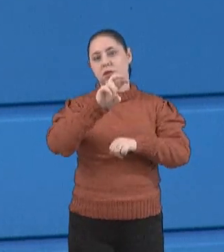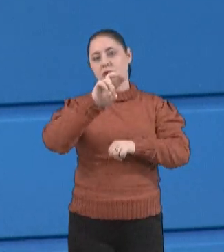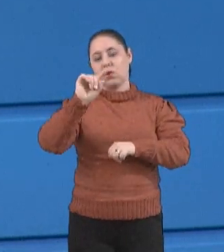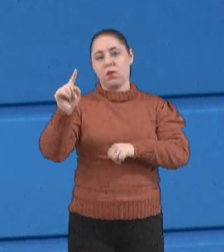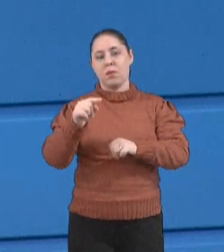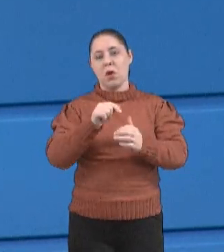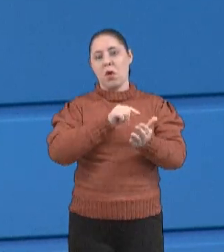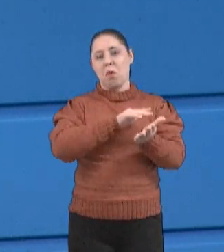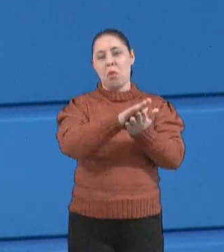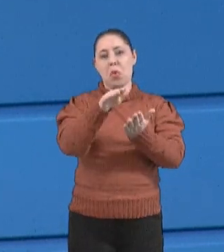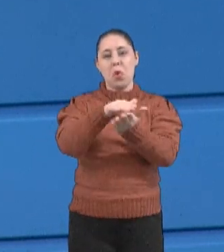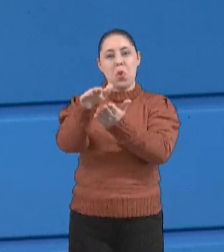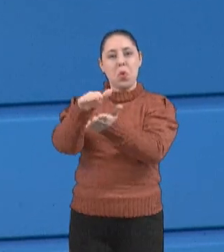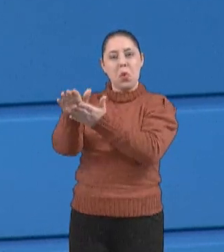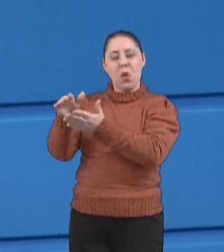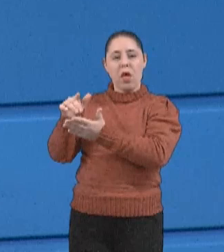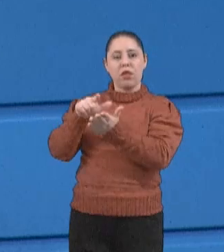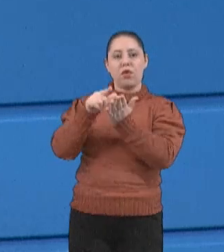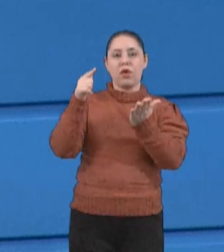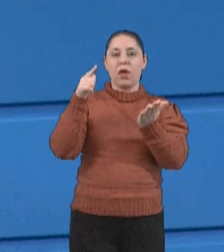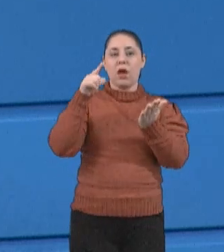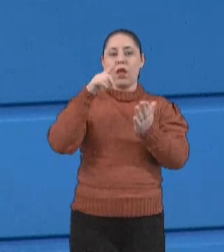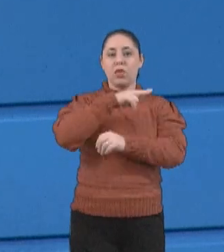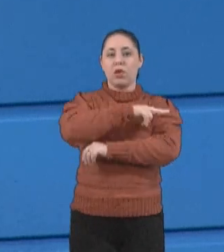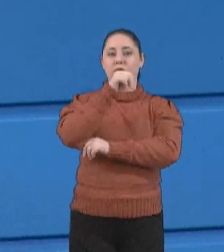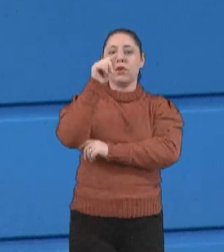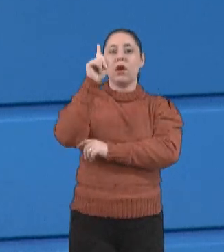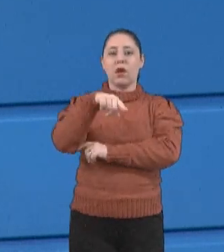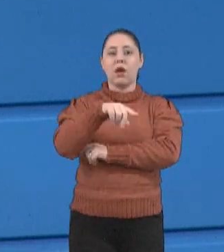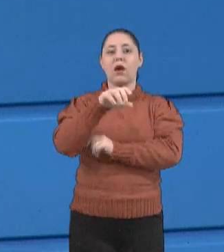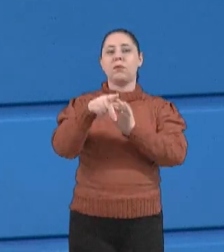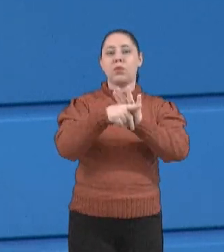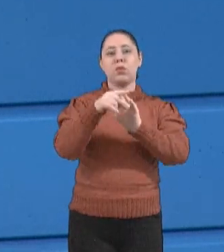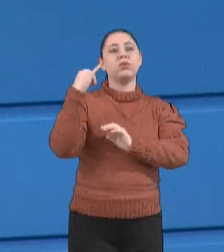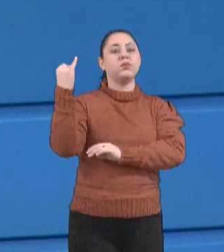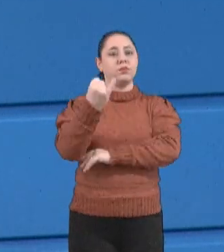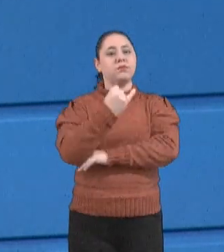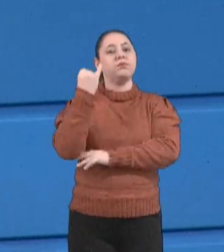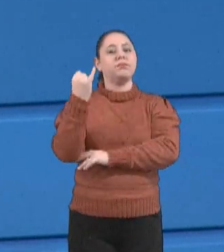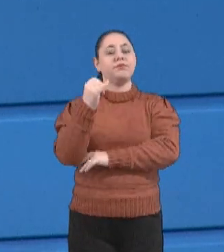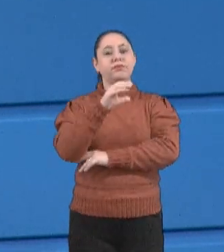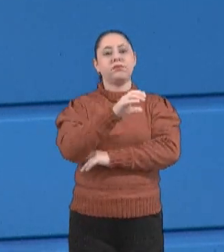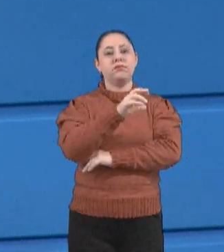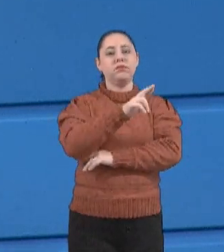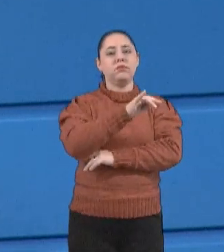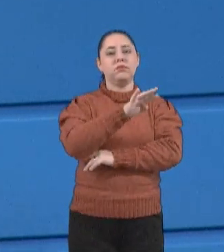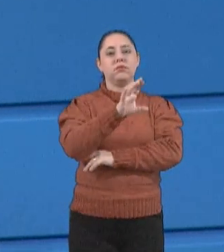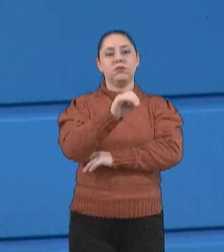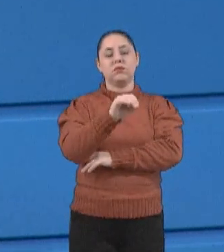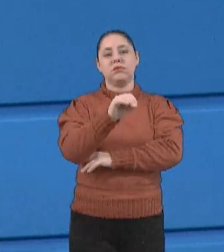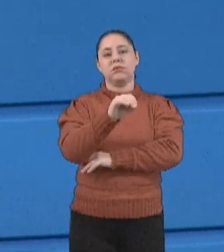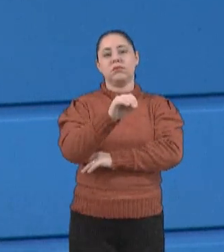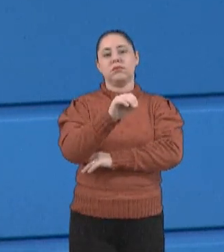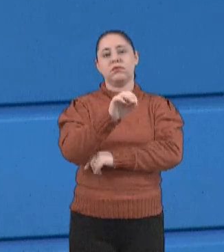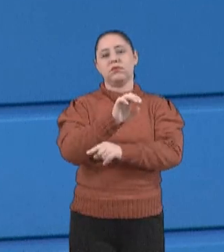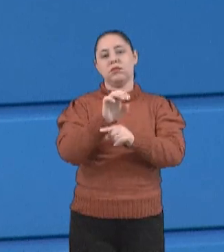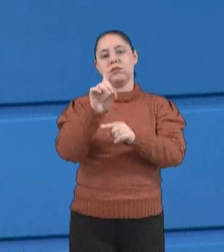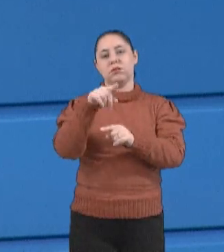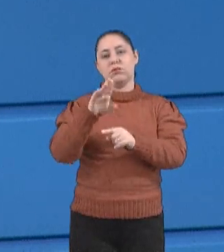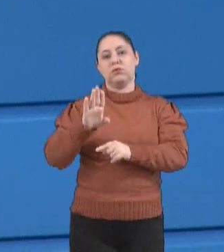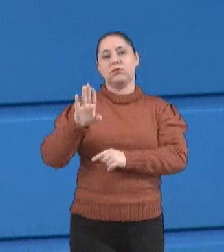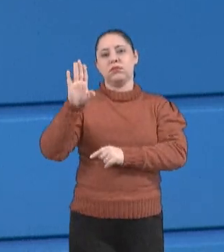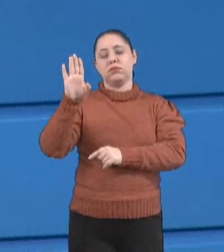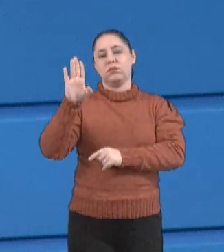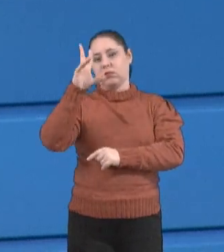5.000 exemplares foram distribuídos em Nova Andradina com a capa, importante uma capa para o Correio do Estado, que o candidato